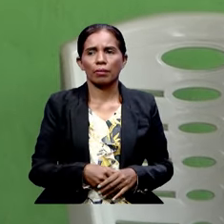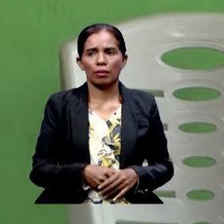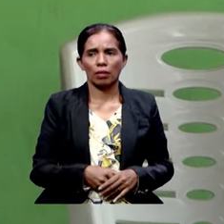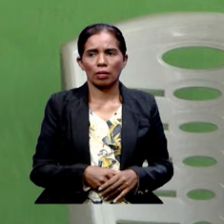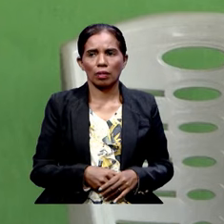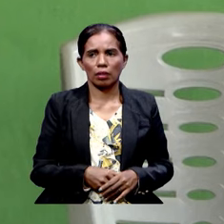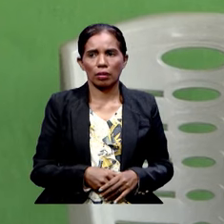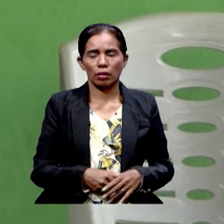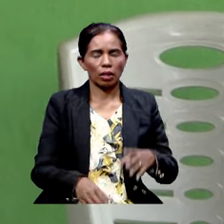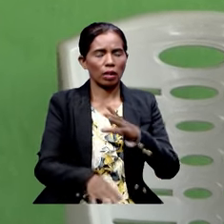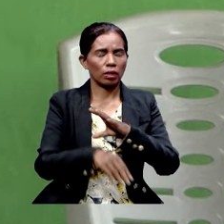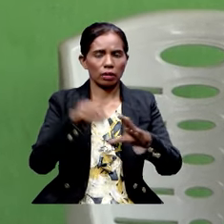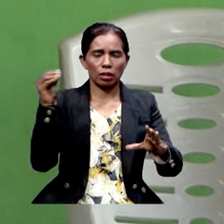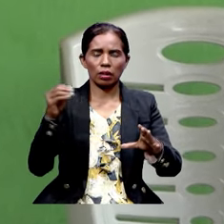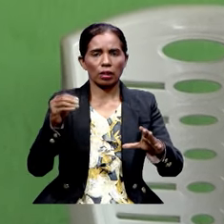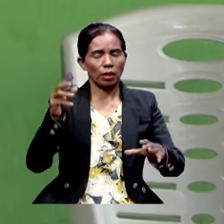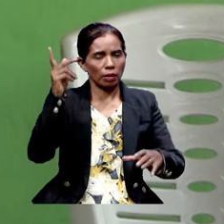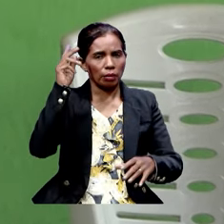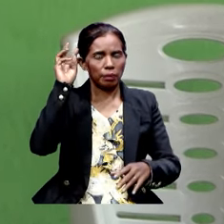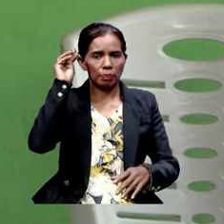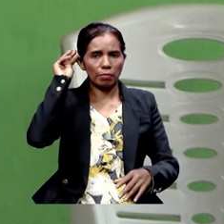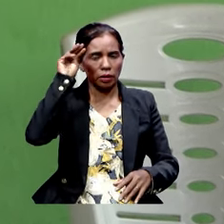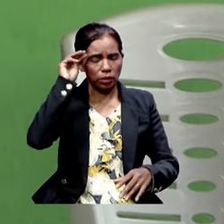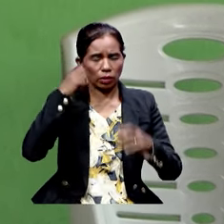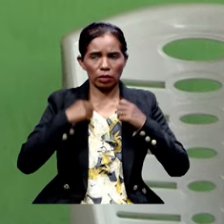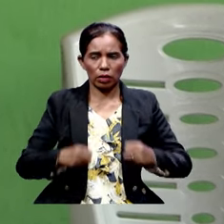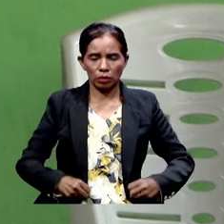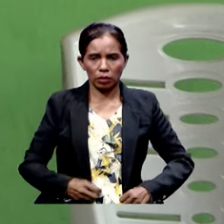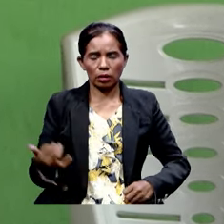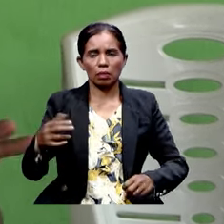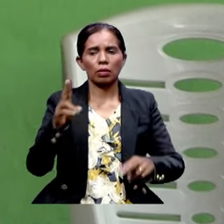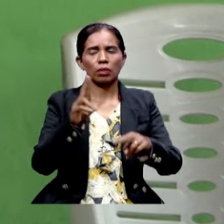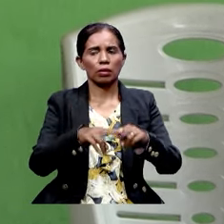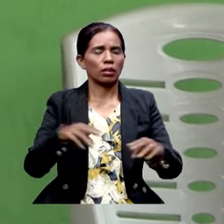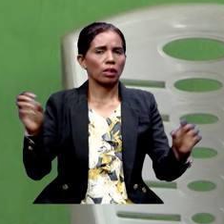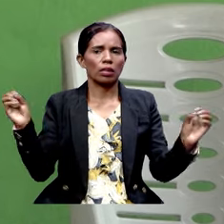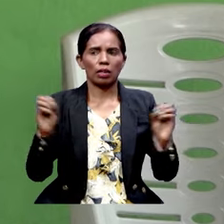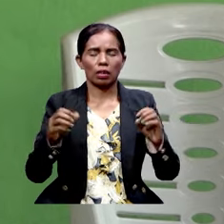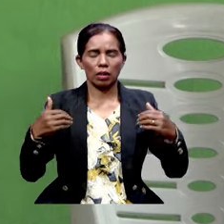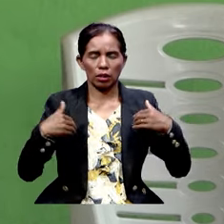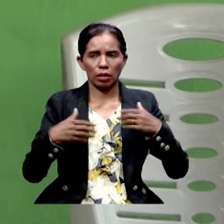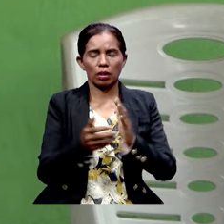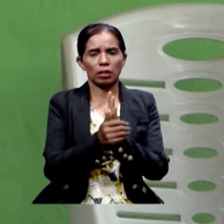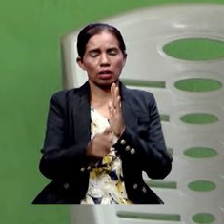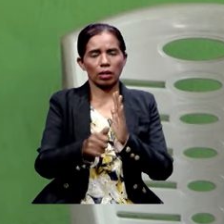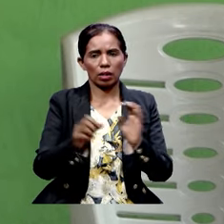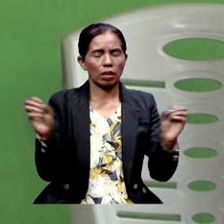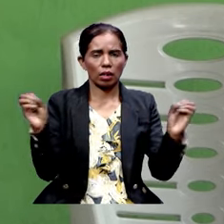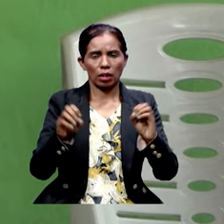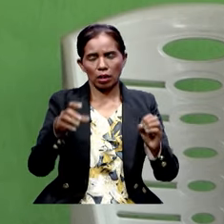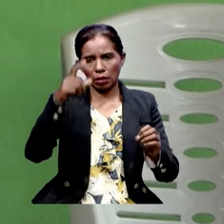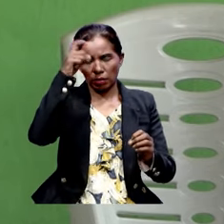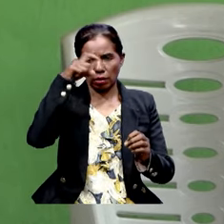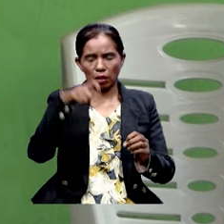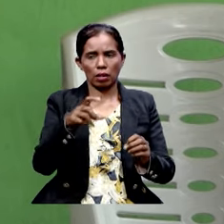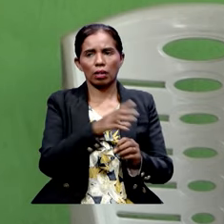destituição de Hasai. Se ira nem mesmo foi embatur ia fati ne van nebe laia capacidade laia